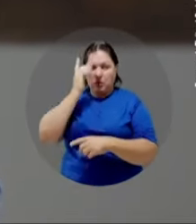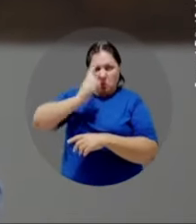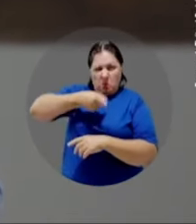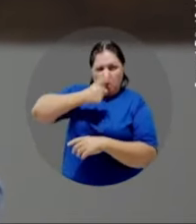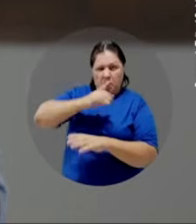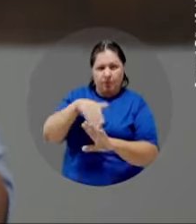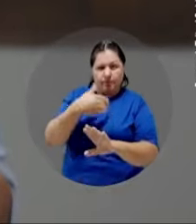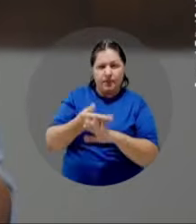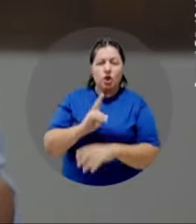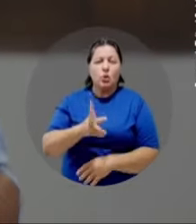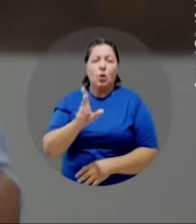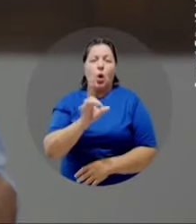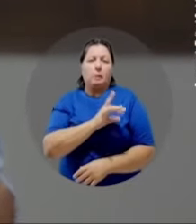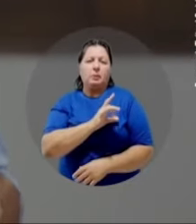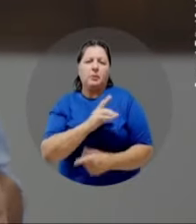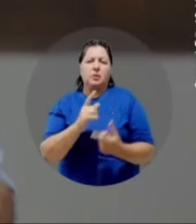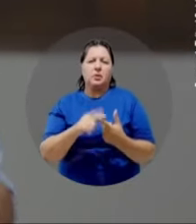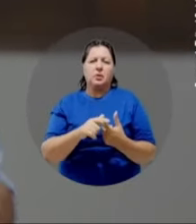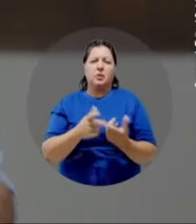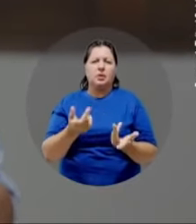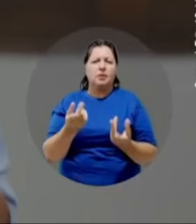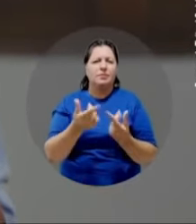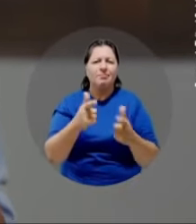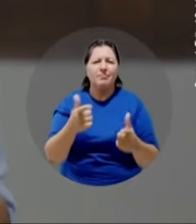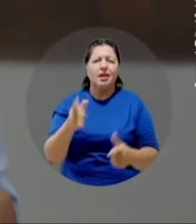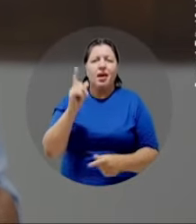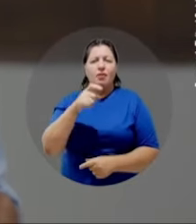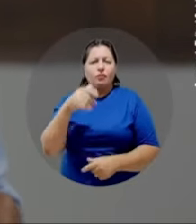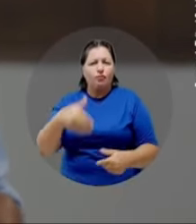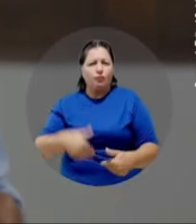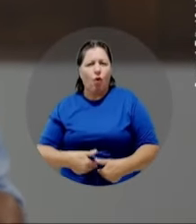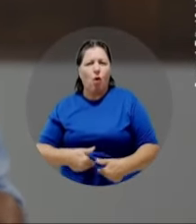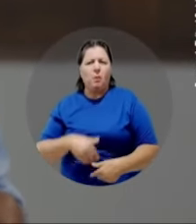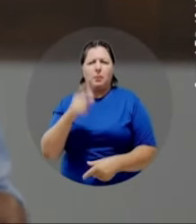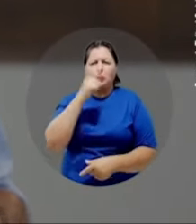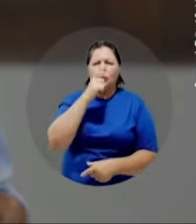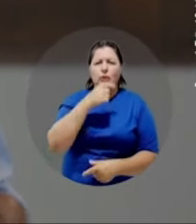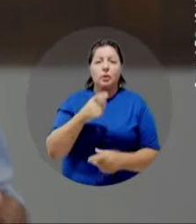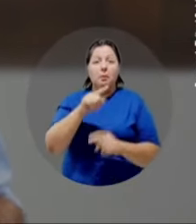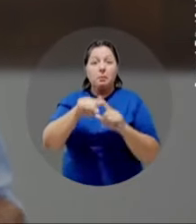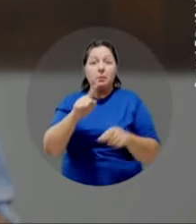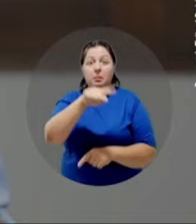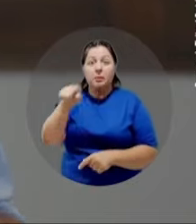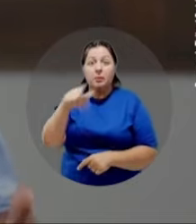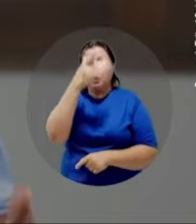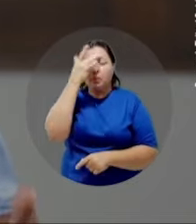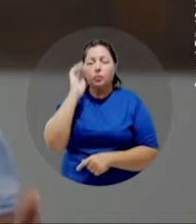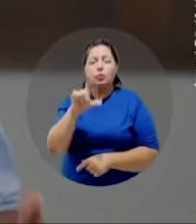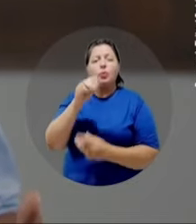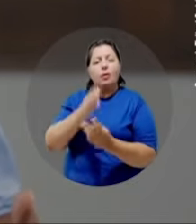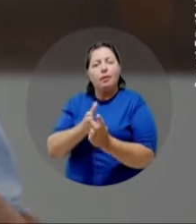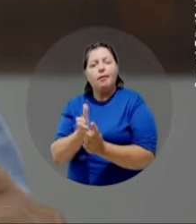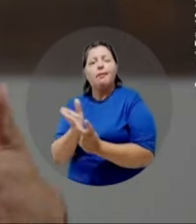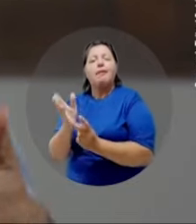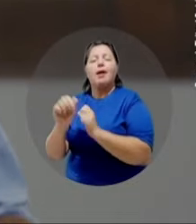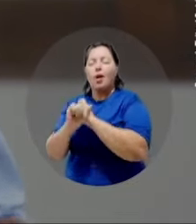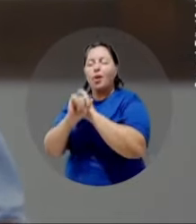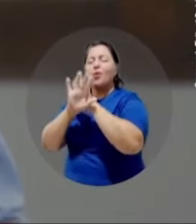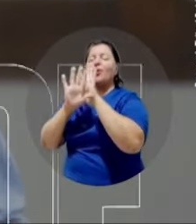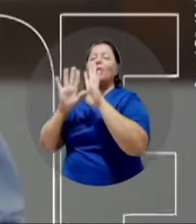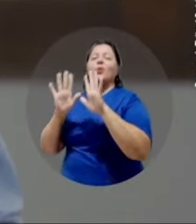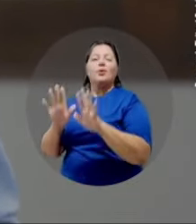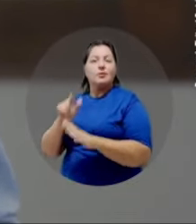de sempre. Este é o caminho da mentira e da fome. Mas os alagoanos e alagoanas podem escolher se libertar, trilhando